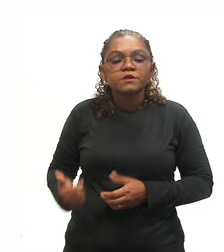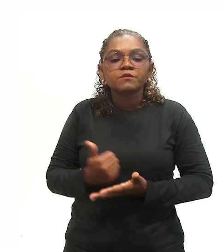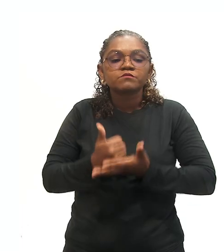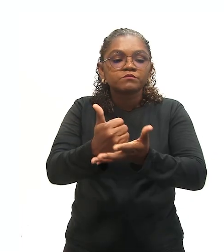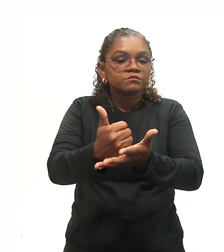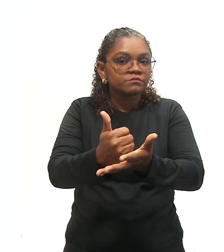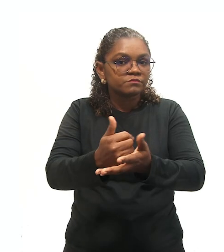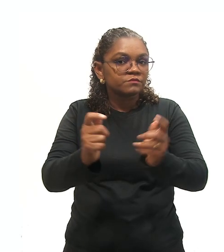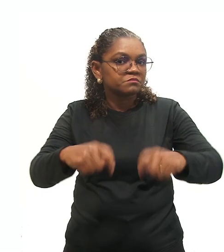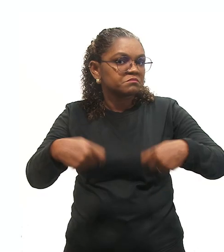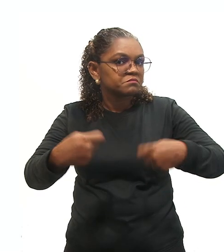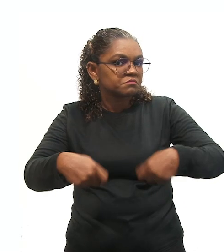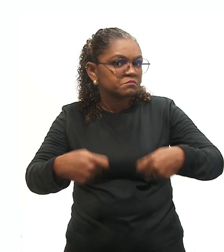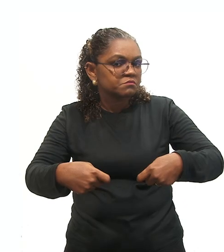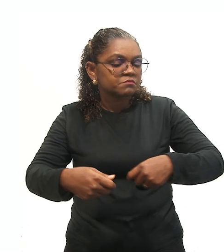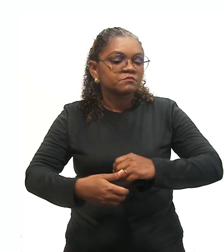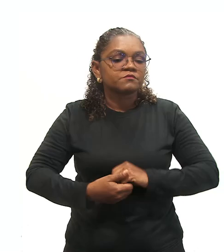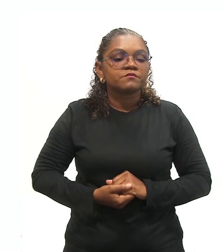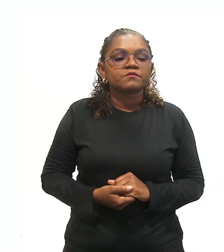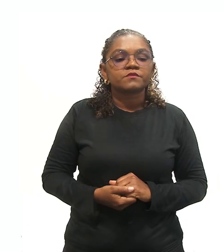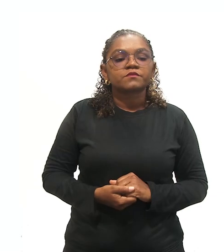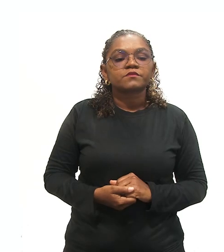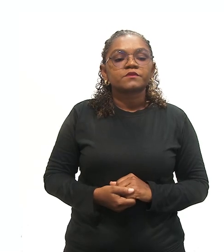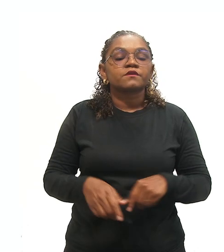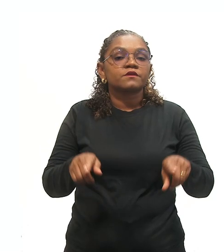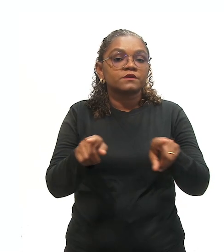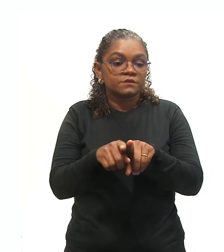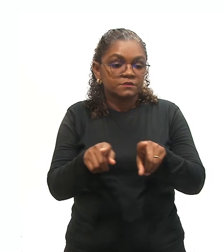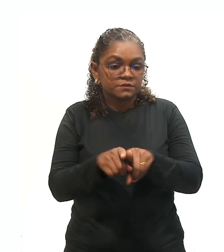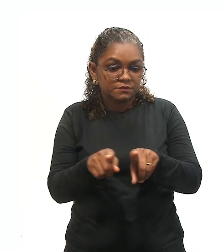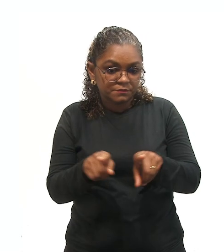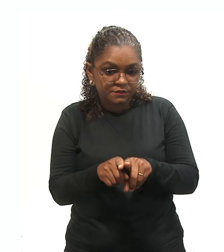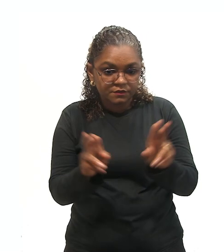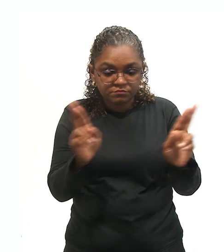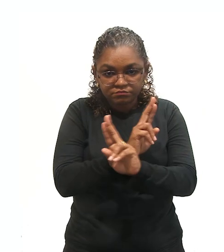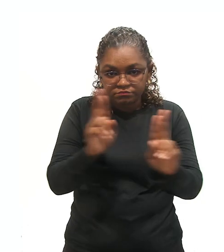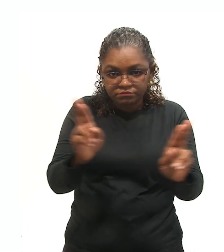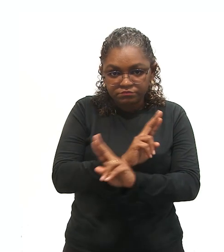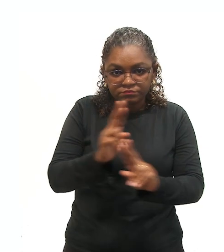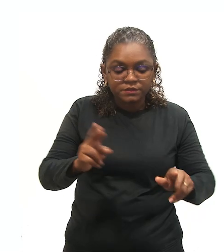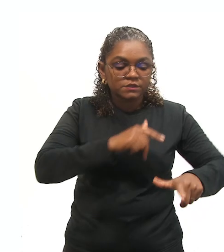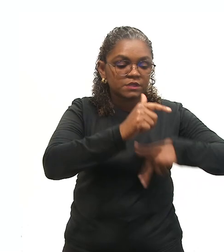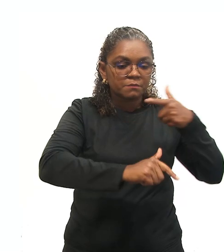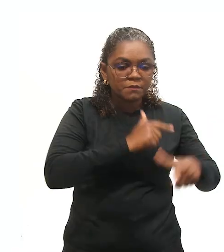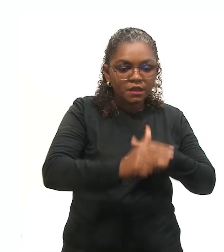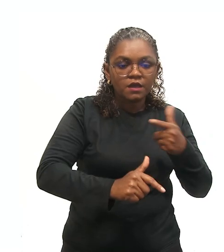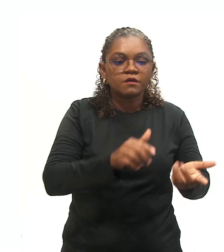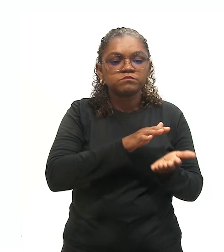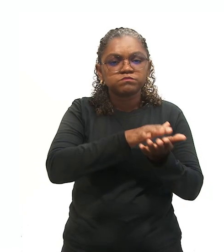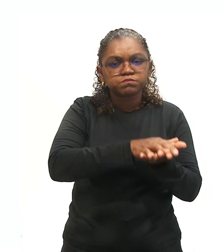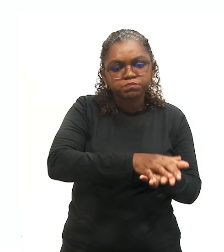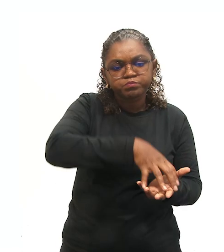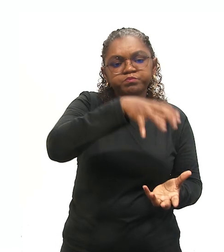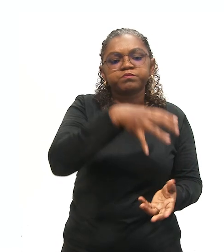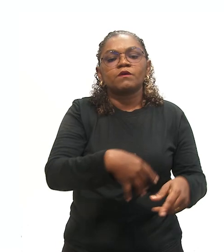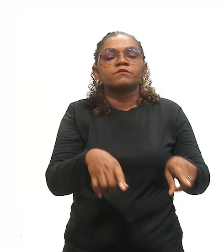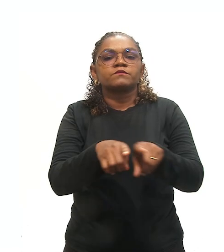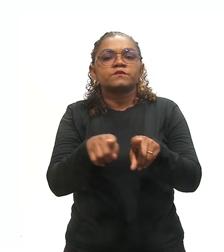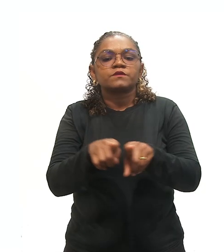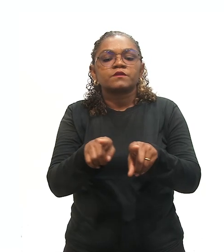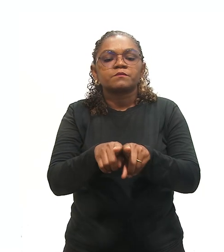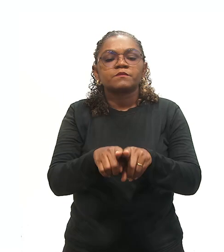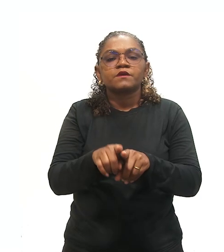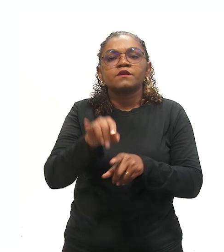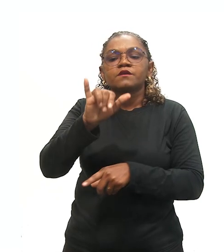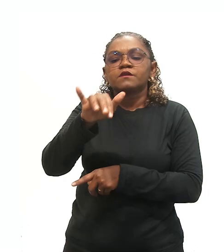para interpretar o funcionamento da economia. Por fim, no último tópico, vamos investigar a estrutura produtiva de Rondônia e descrever